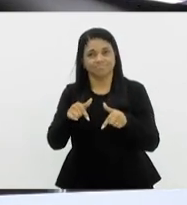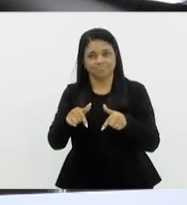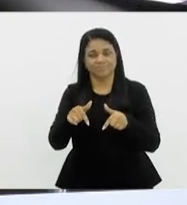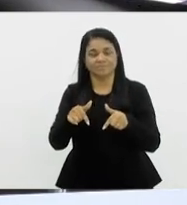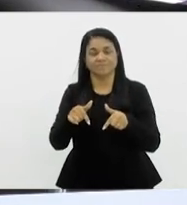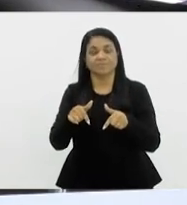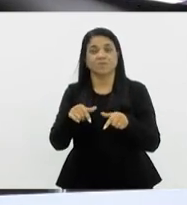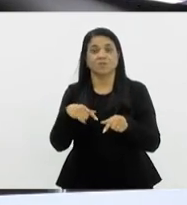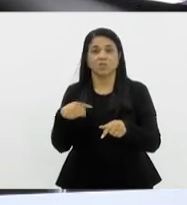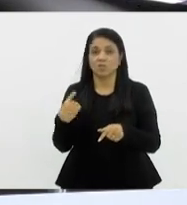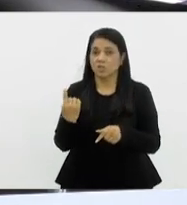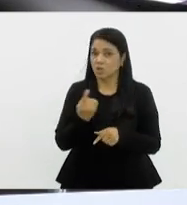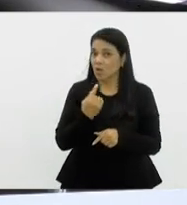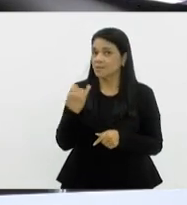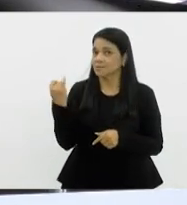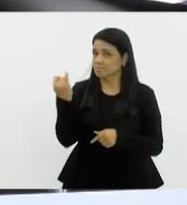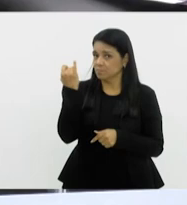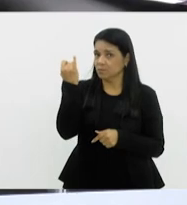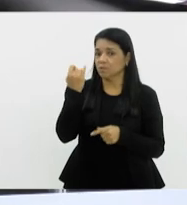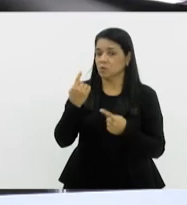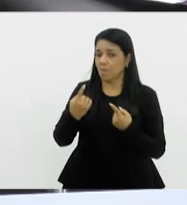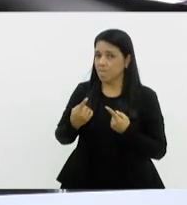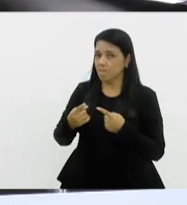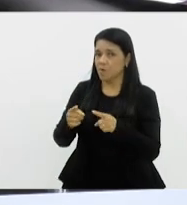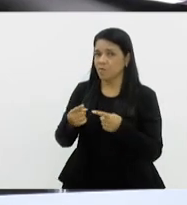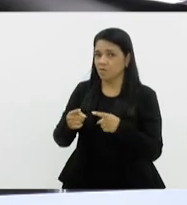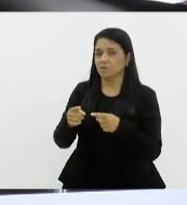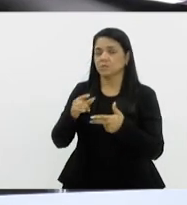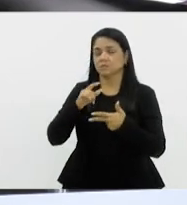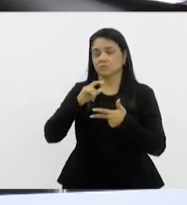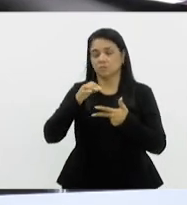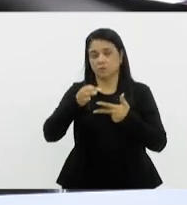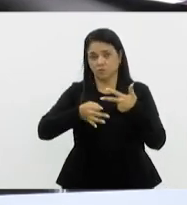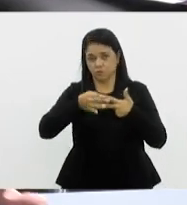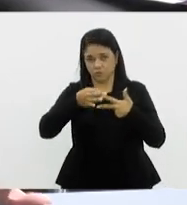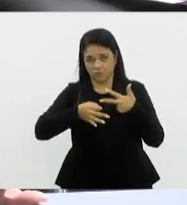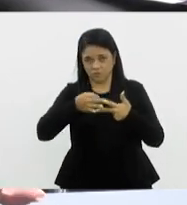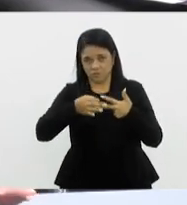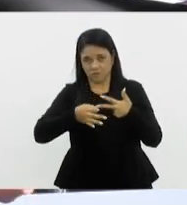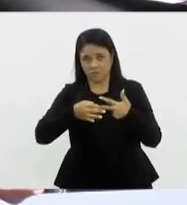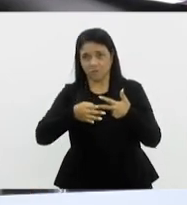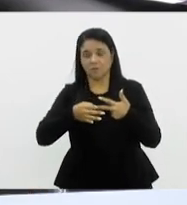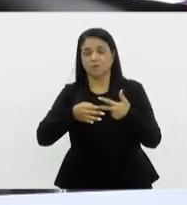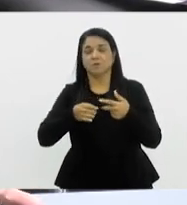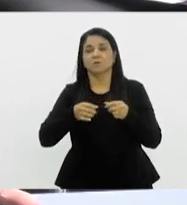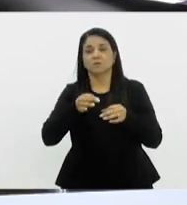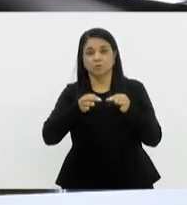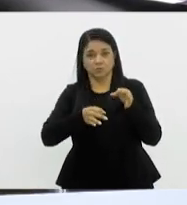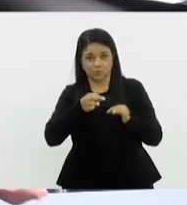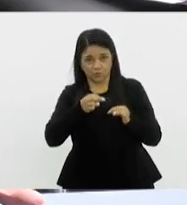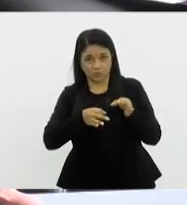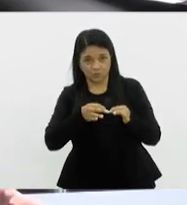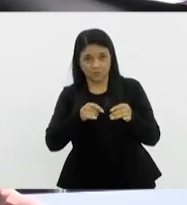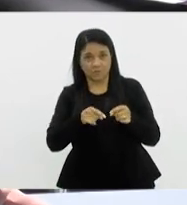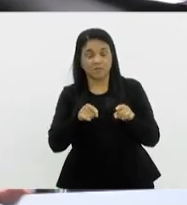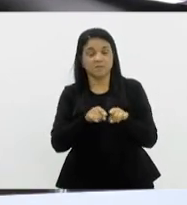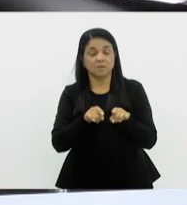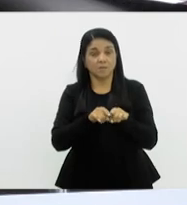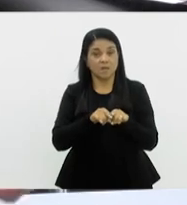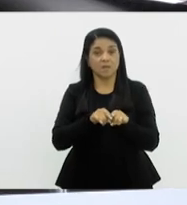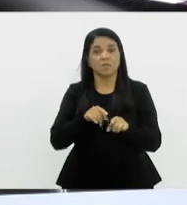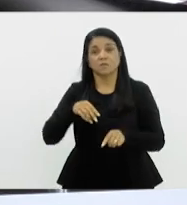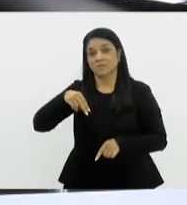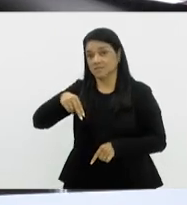gente aqui também faça provocações ao próprio Judiciário, e essa resolução do próprio CNJ se